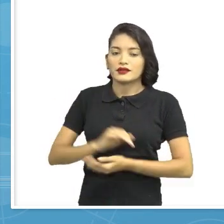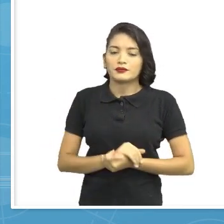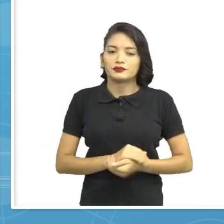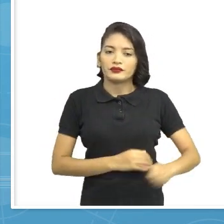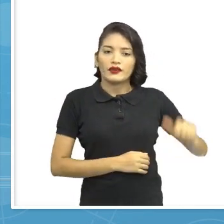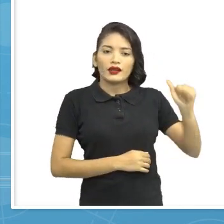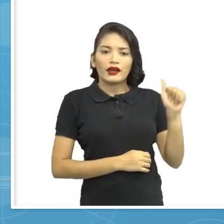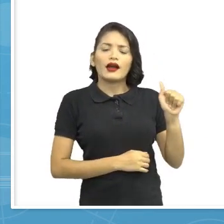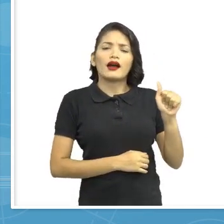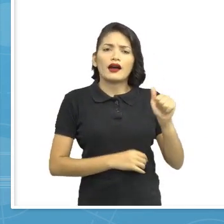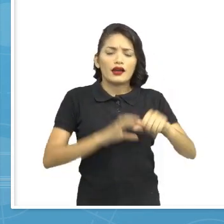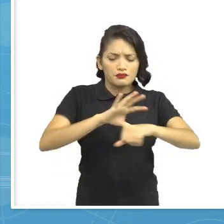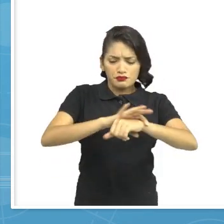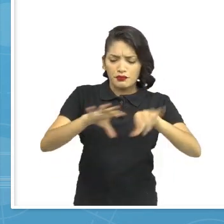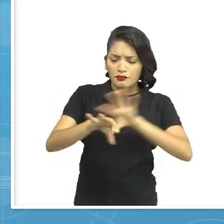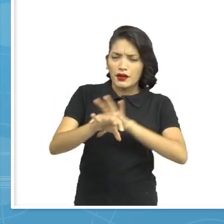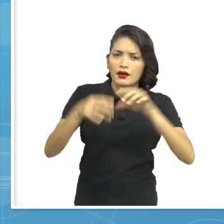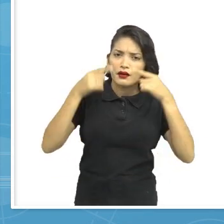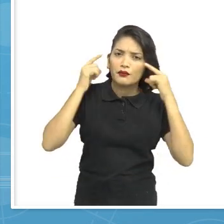seus adereços, os índios